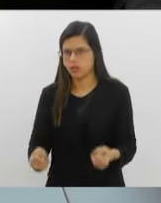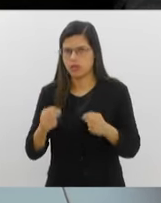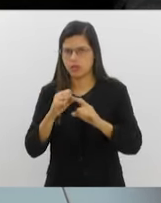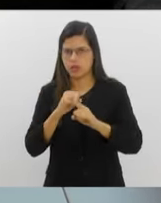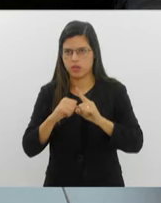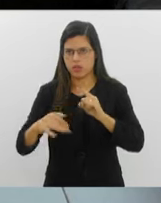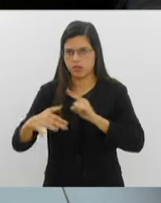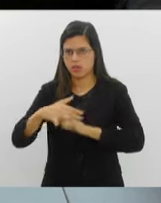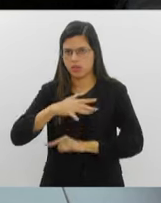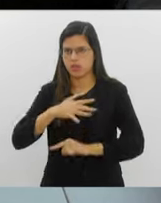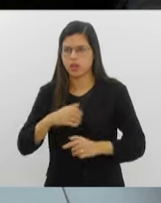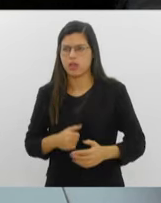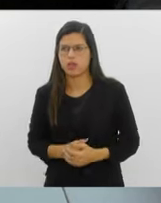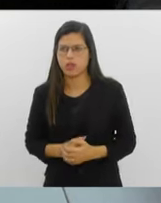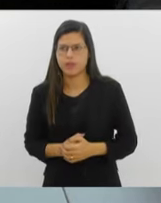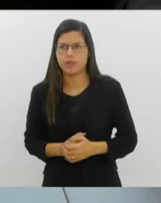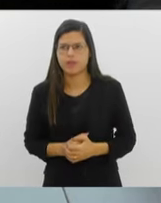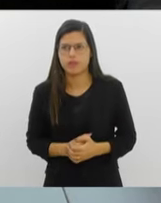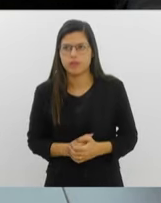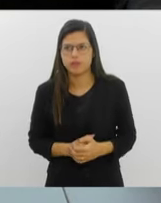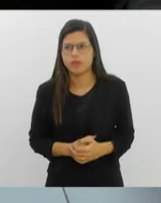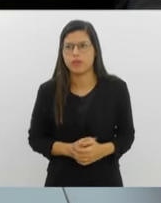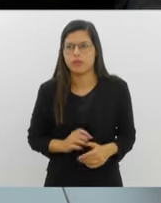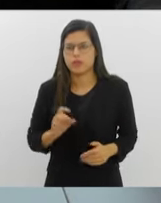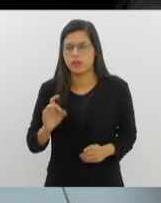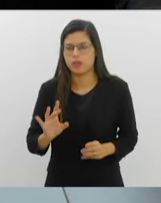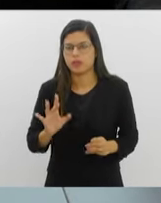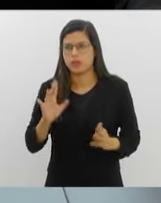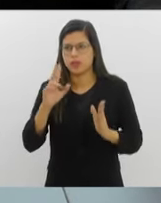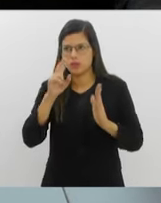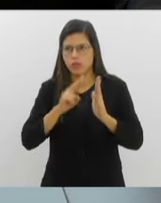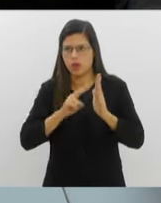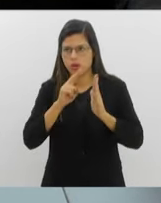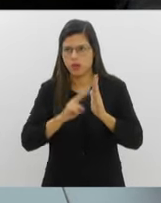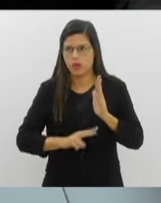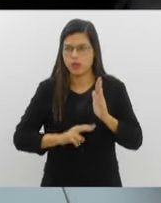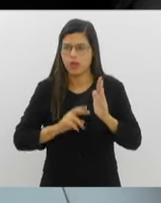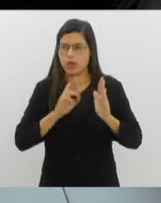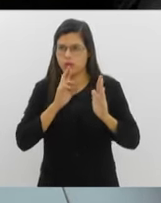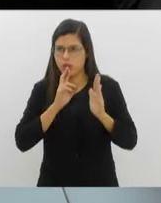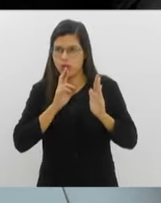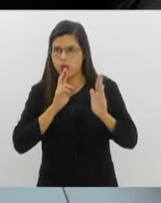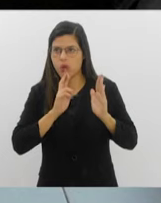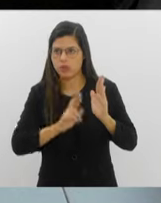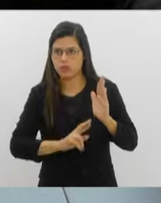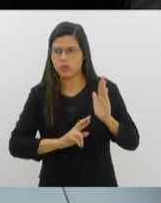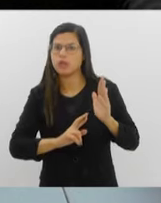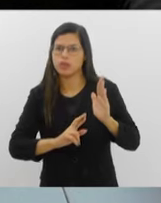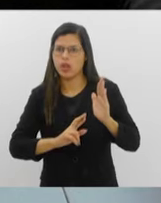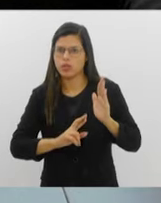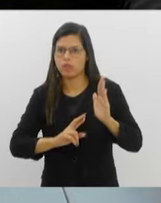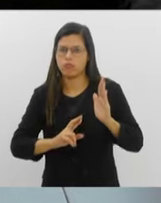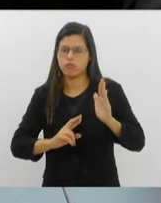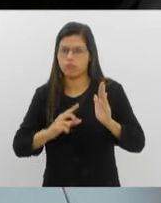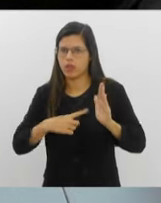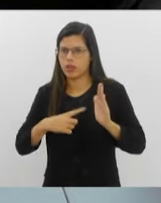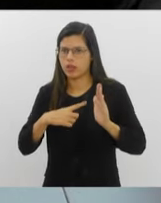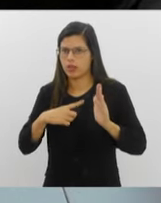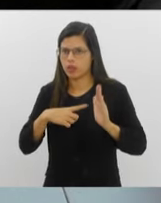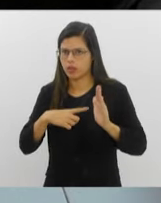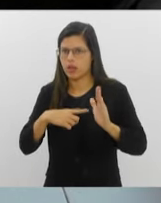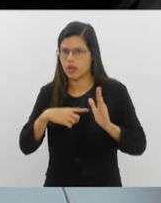sociedade. Isso aqui eu meramente li o resultado da baixa diligência que está nos autos. E o que a gente